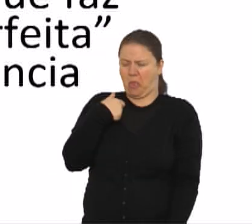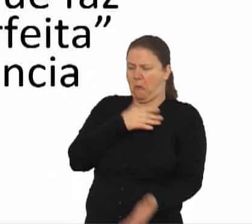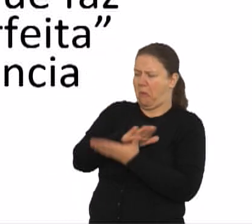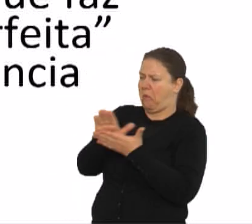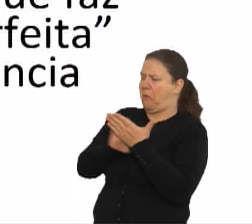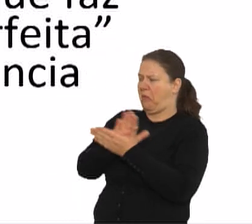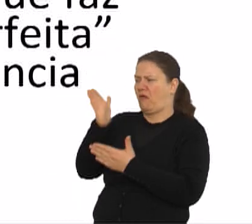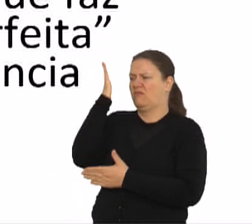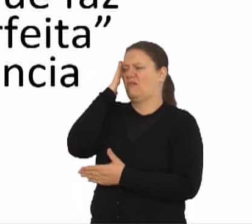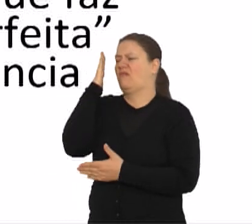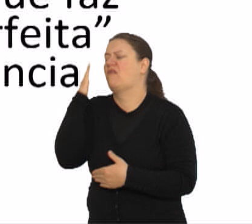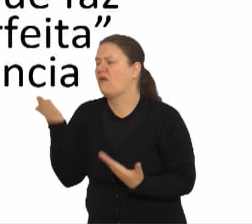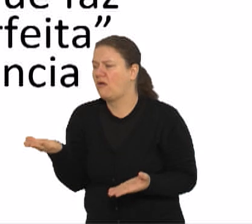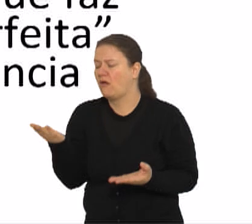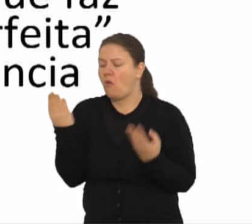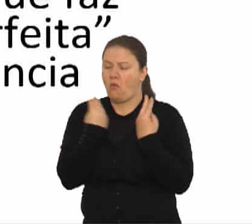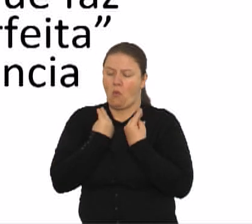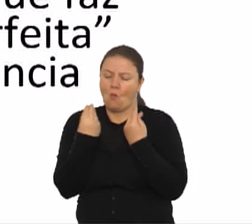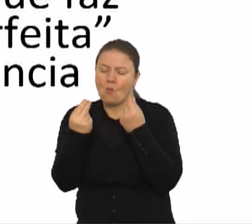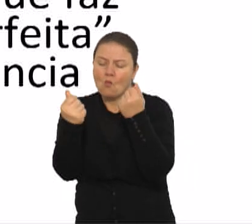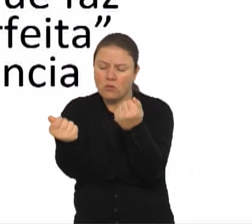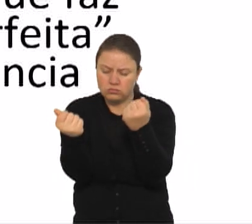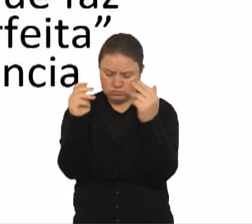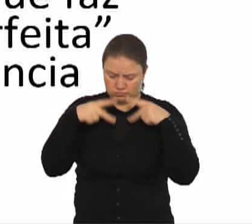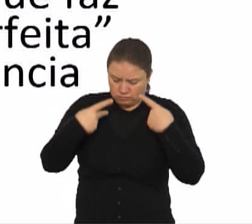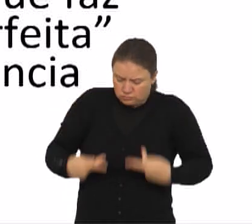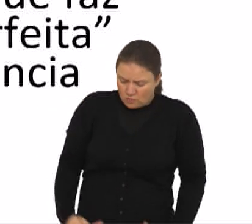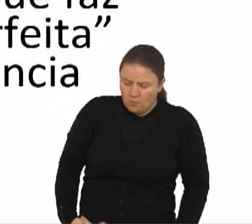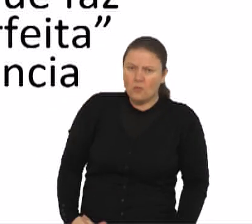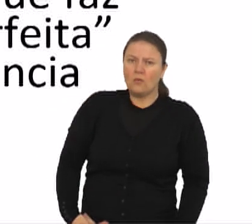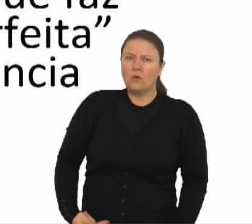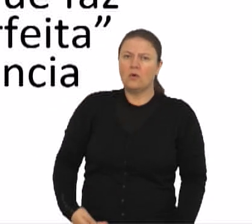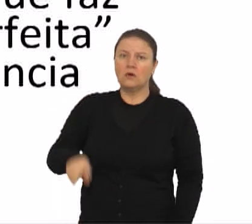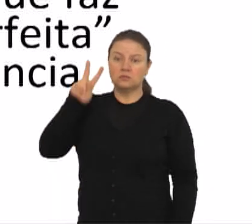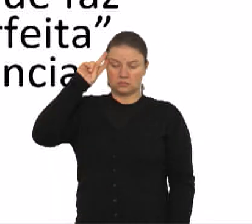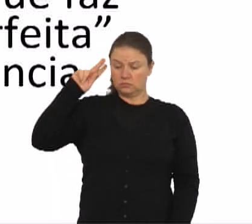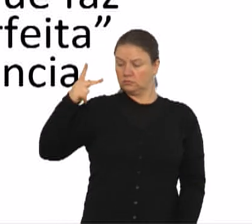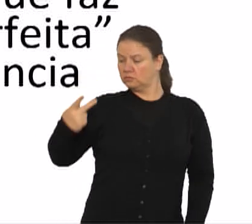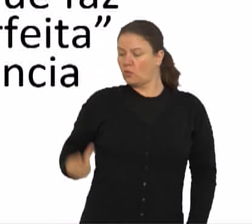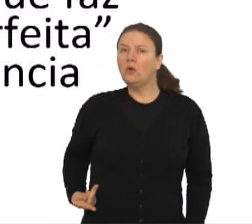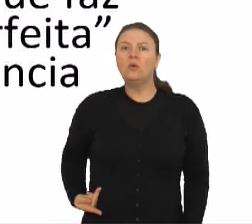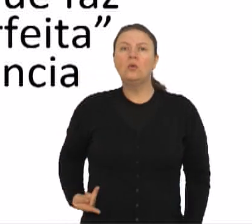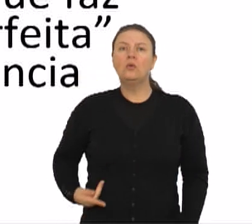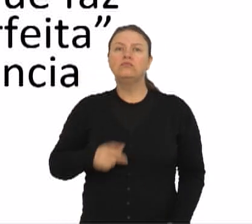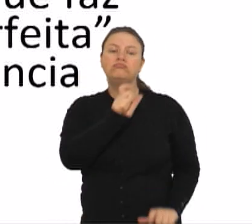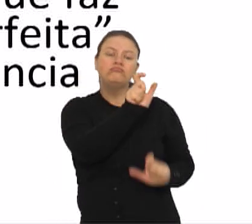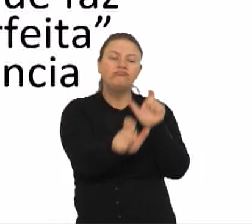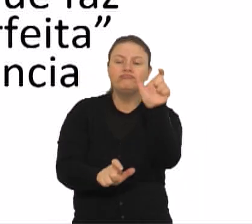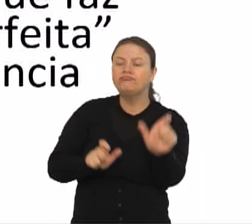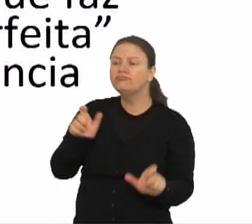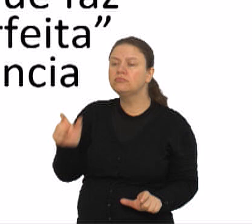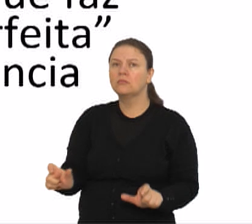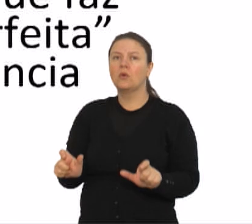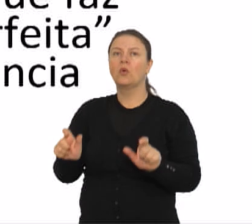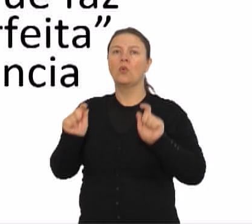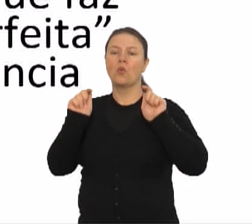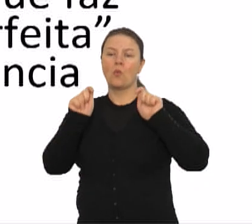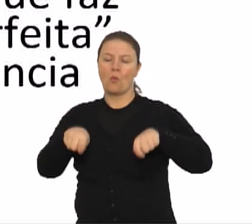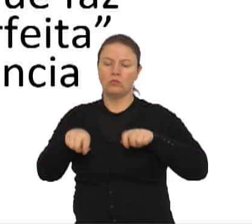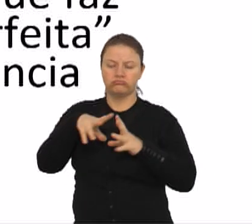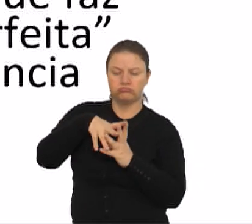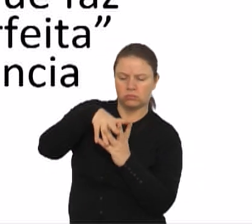é a essência do homem? A virtude do homem é aquilo que faz com que sua alma seja